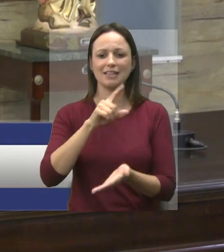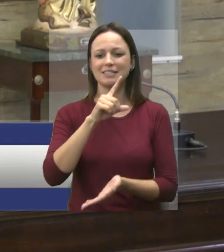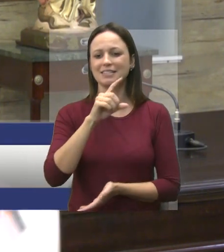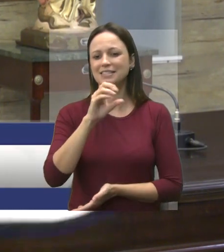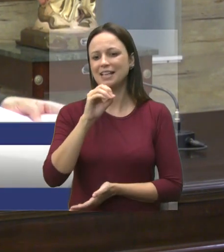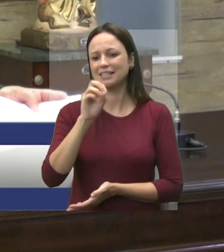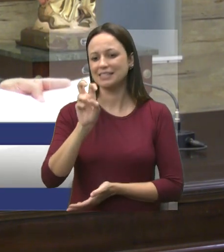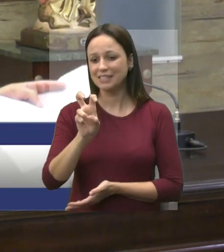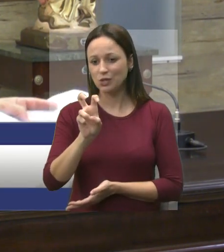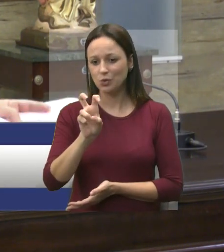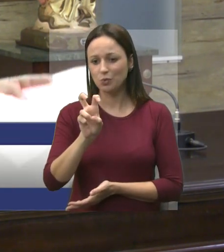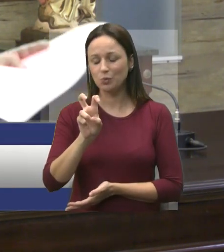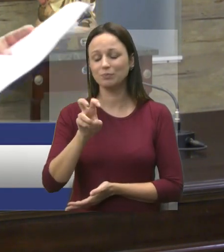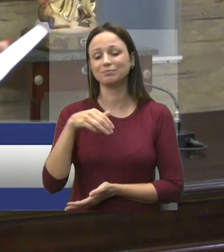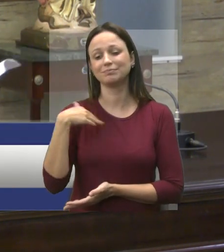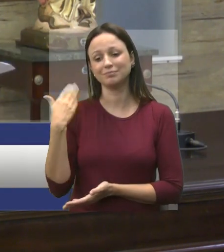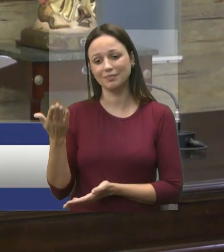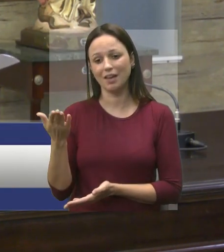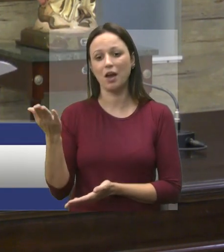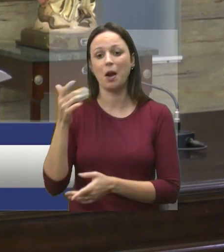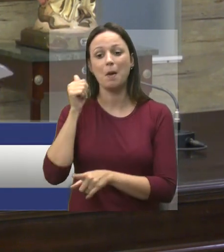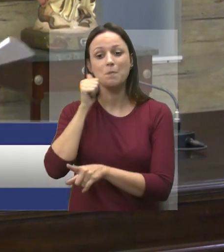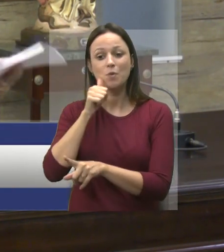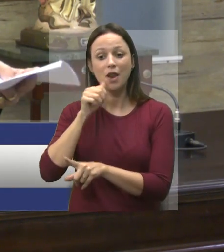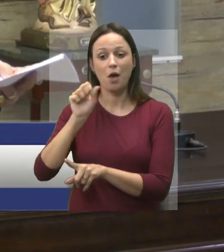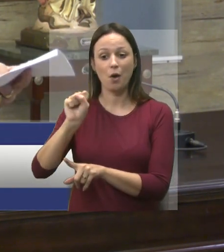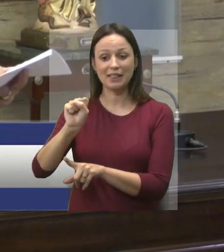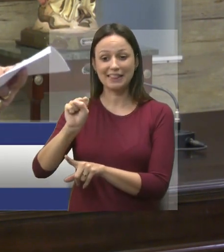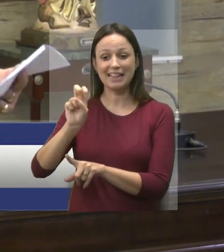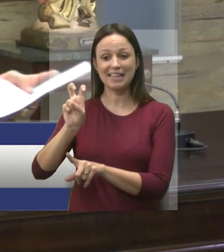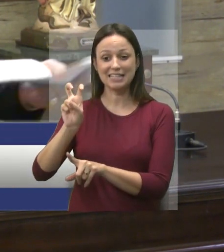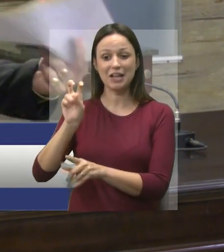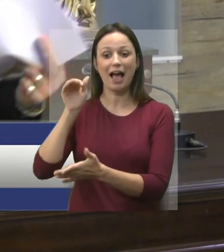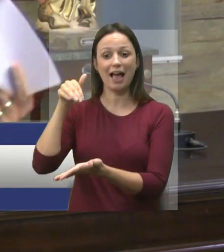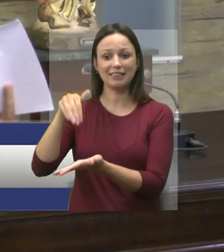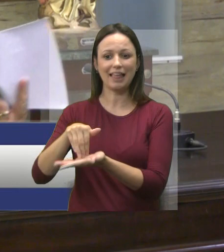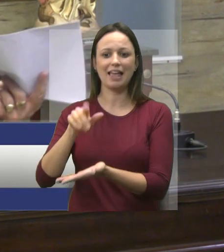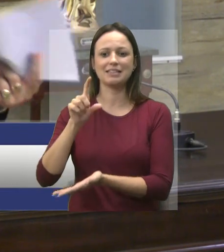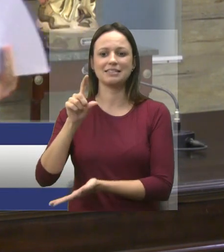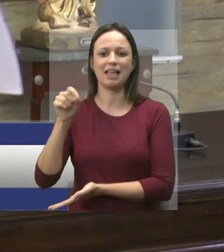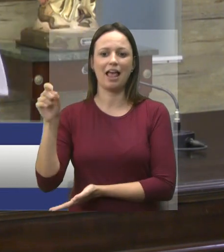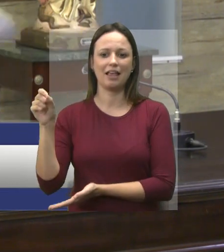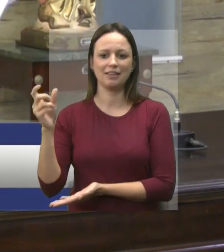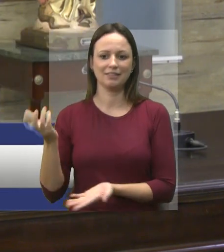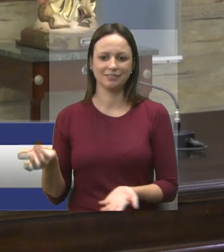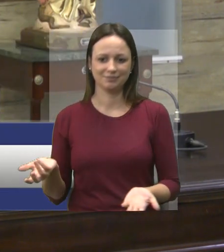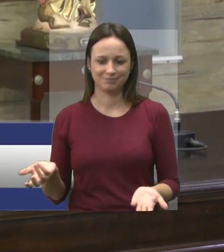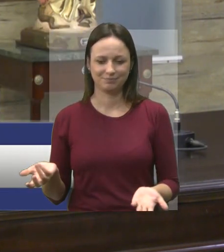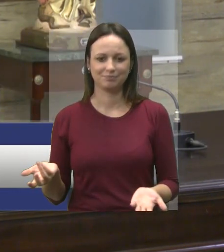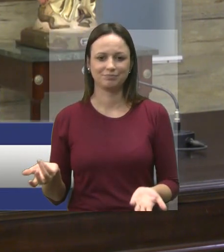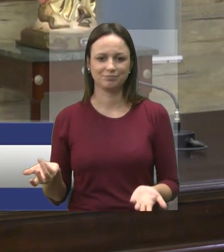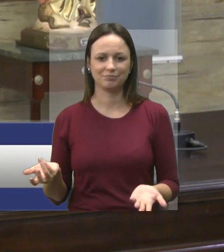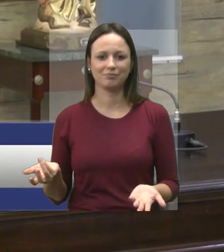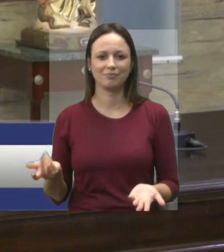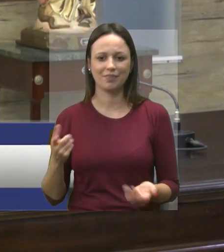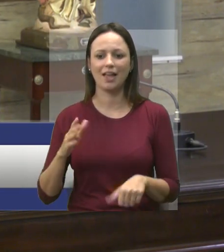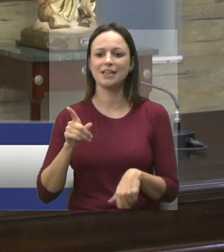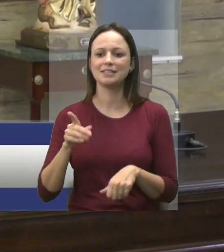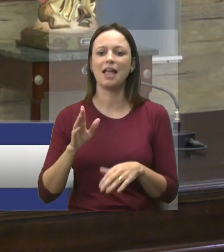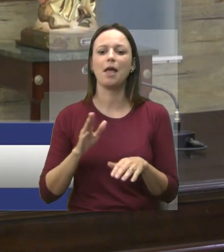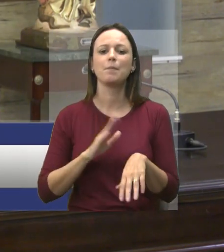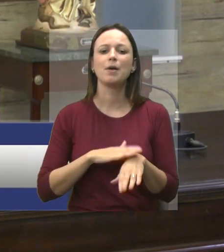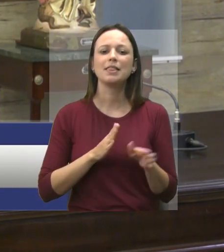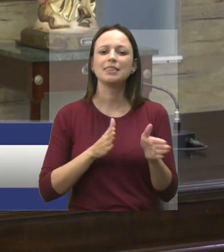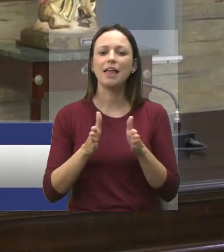no caso das mulheres, saiu de 85 e vai chegar a 100. Tanto que esse tempo de aumento